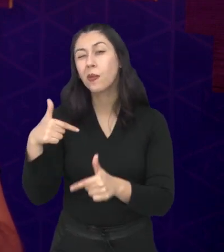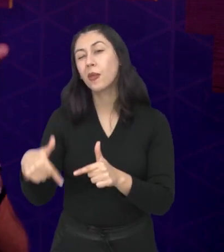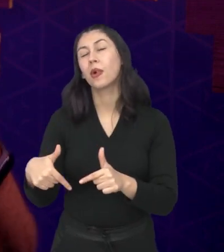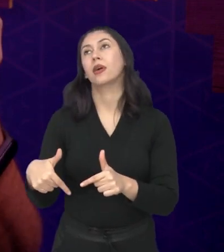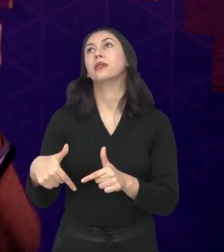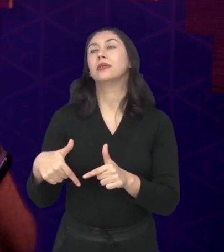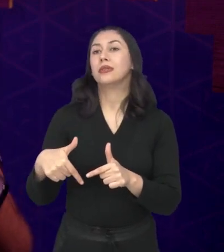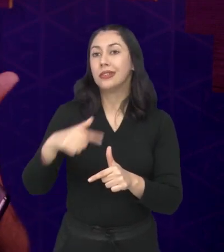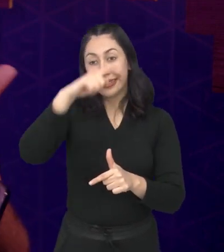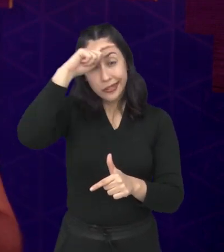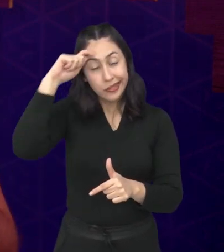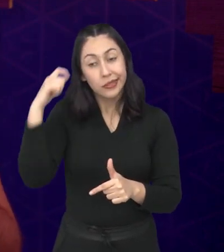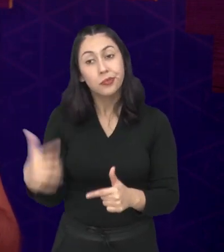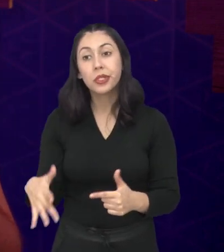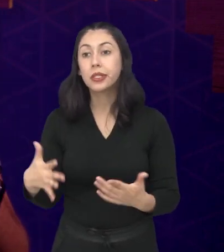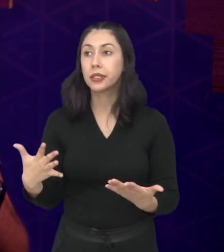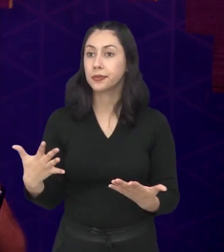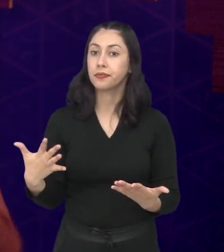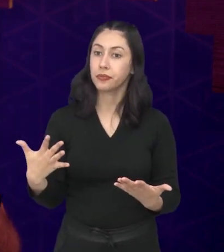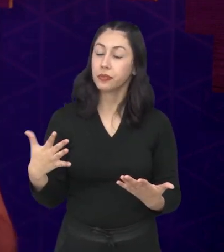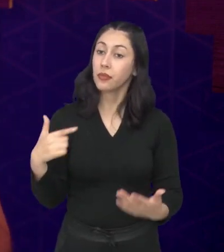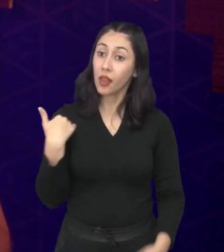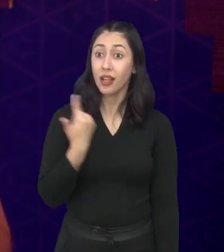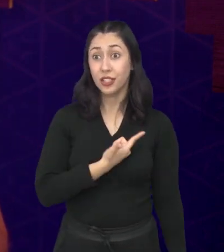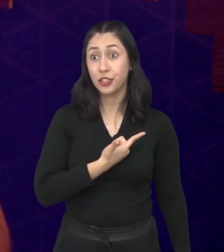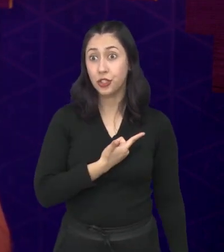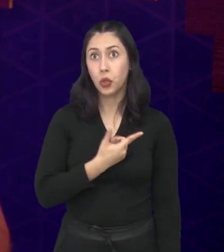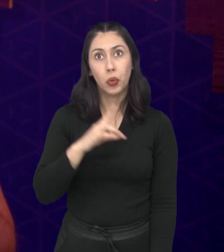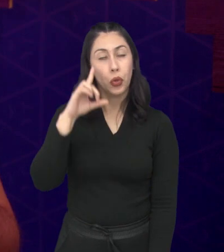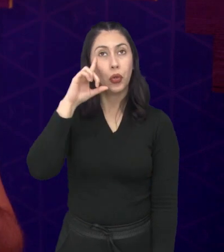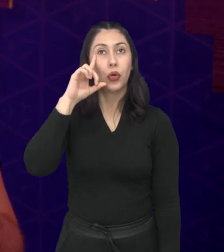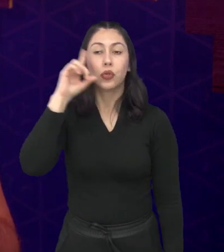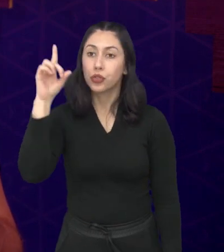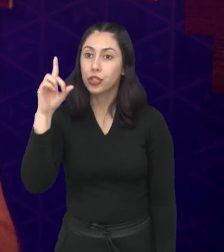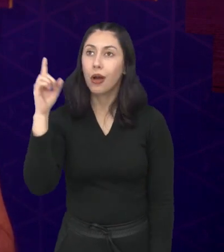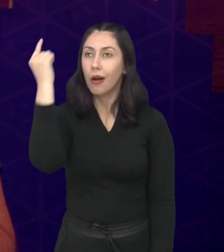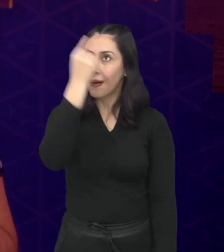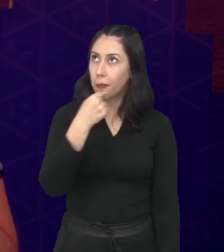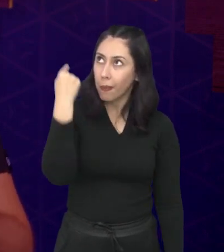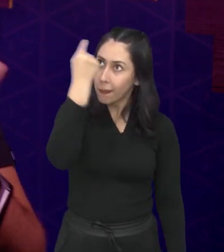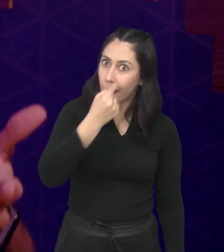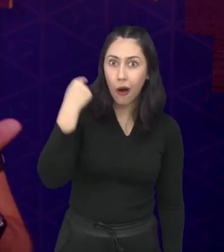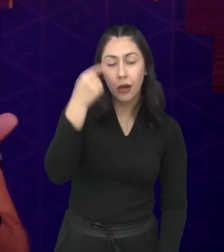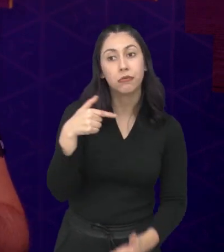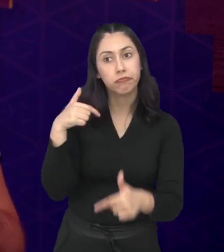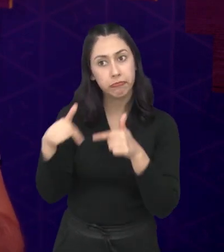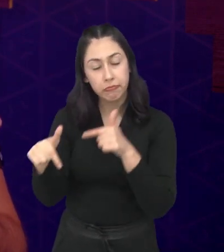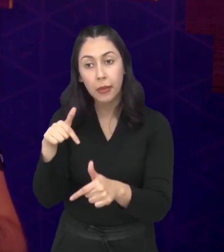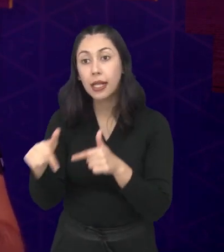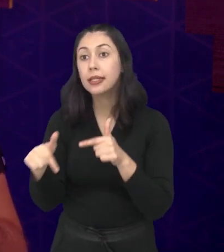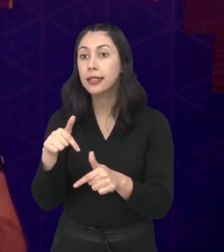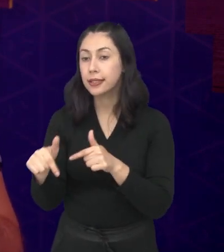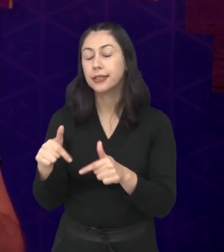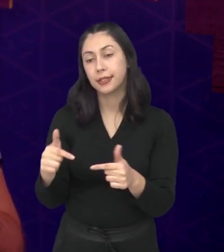tempo não no nosso tempo livre, mas no nosso tempo acordado no nosso trabalho, né? Tipo, a gente